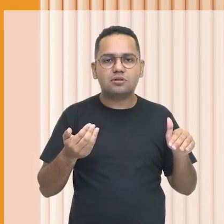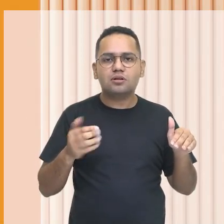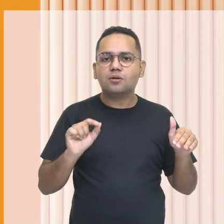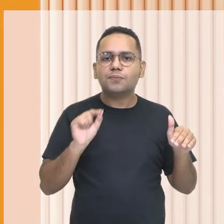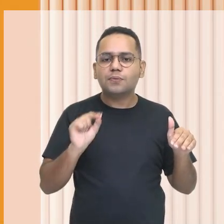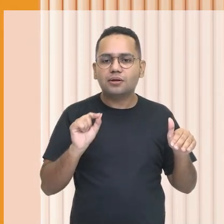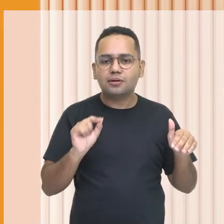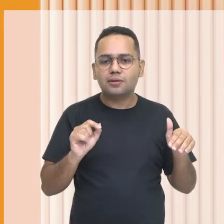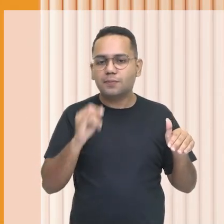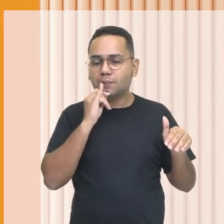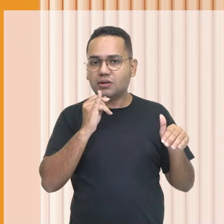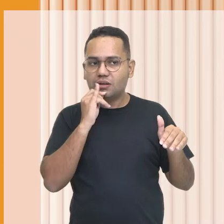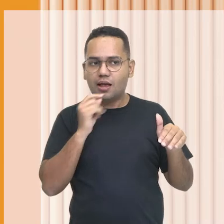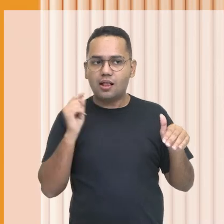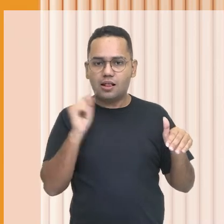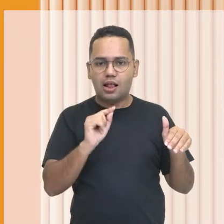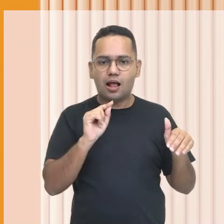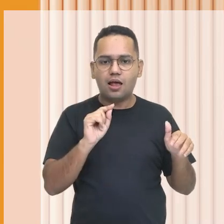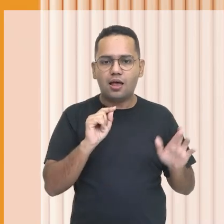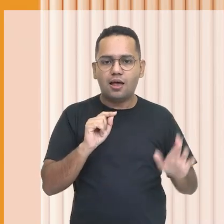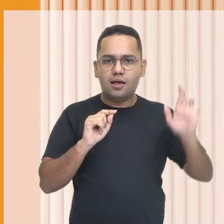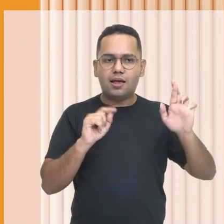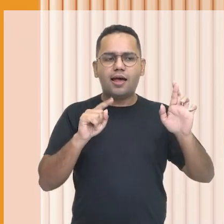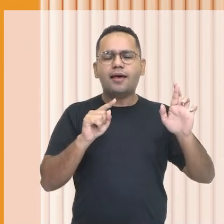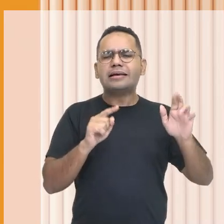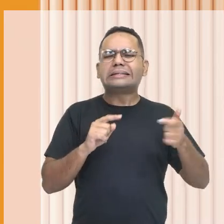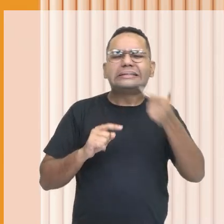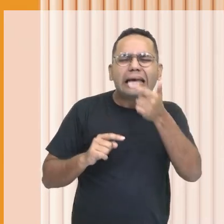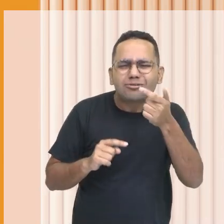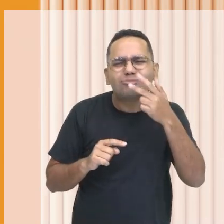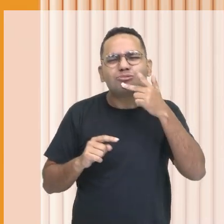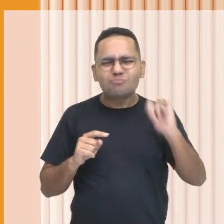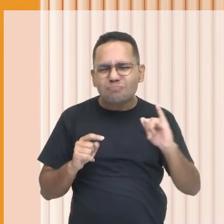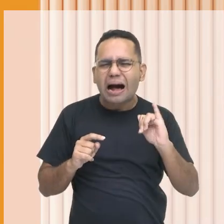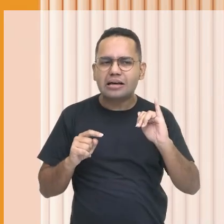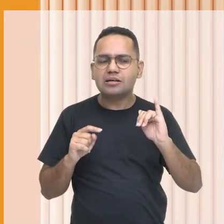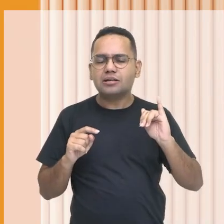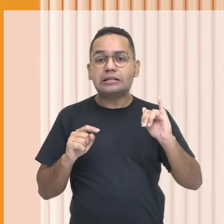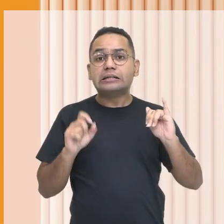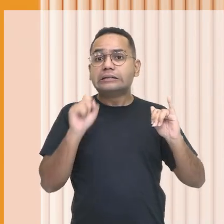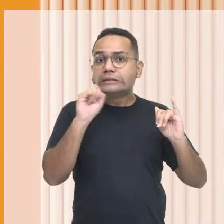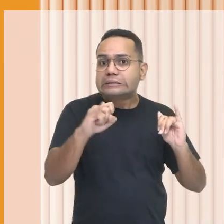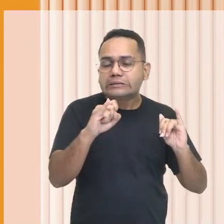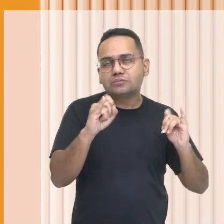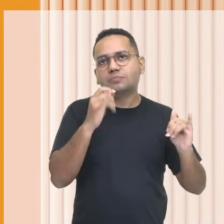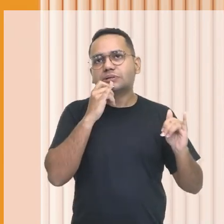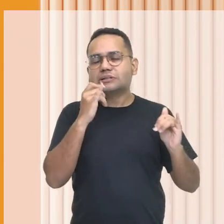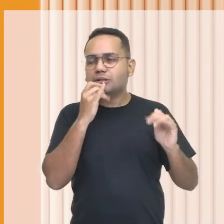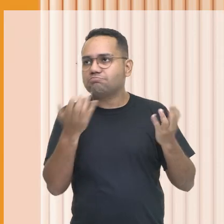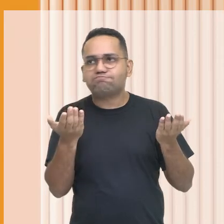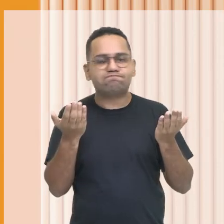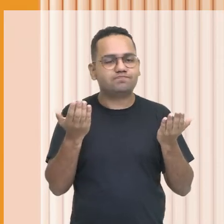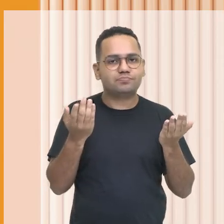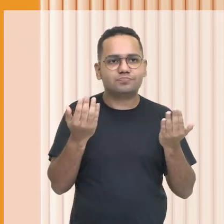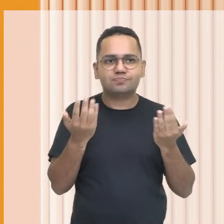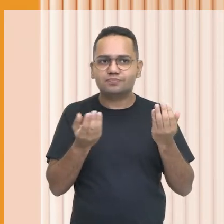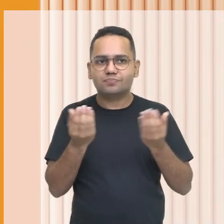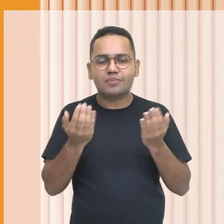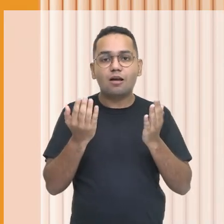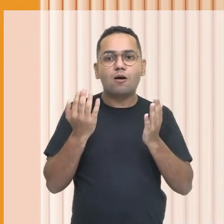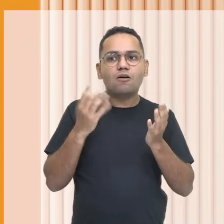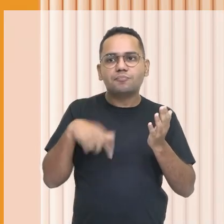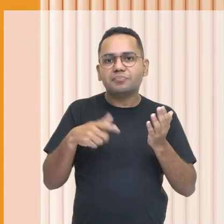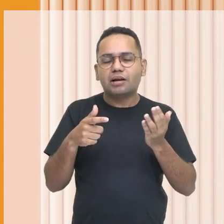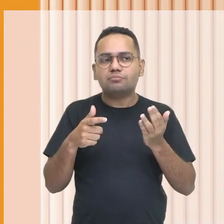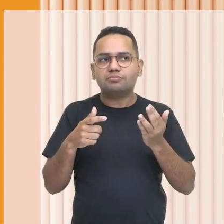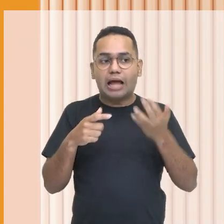que o padrinho, né, é um segundo pai, e na falta do pai ele assume a responsabilidade e de criar, de